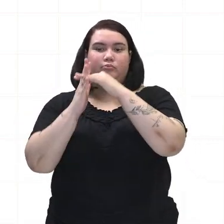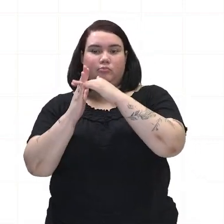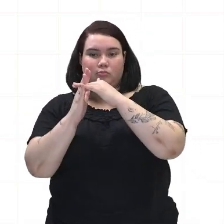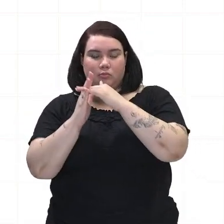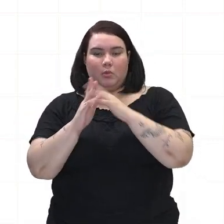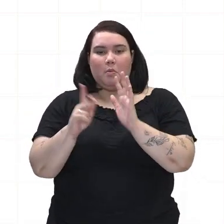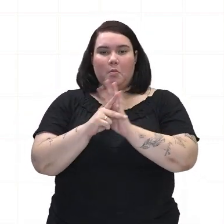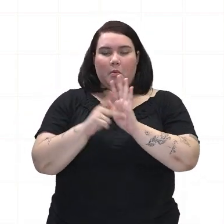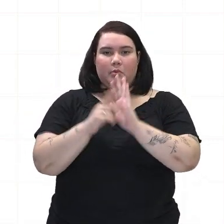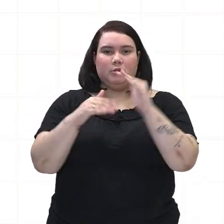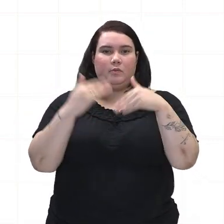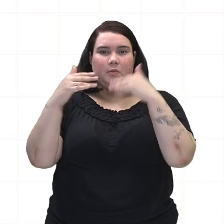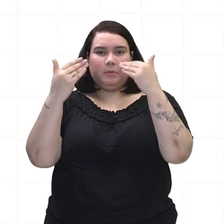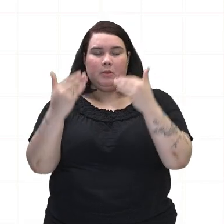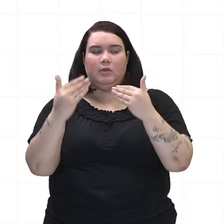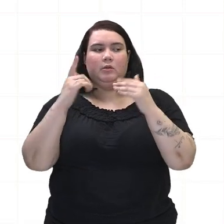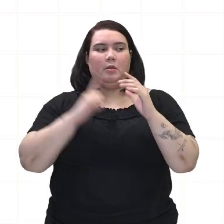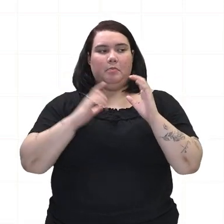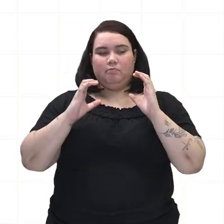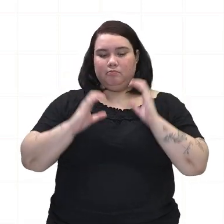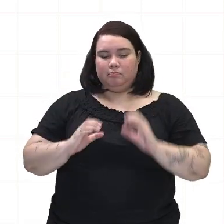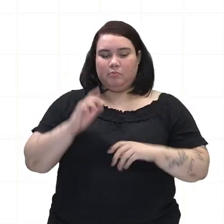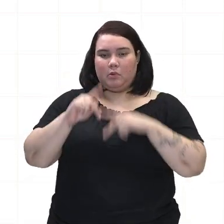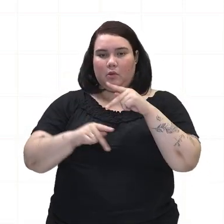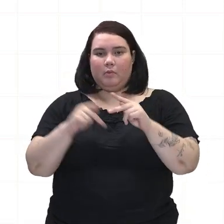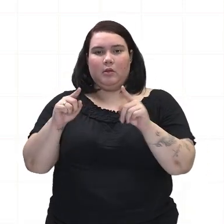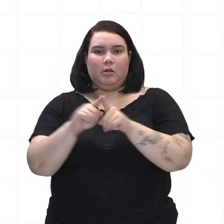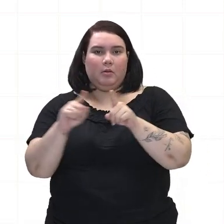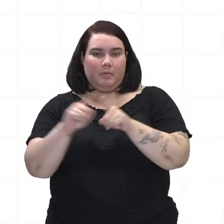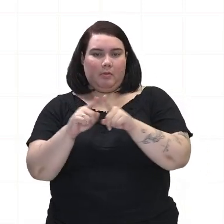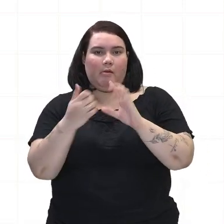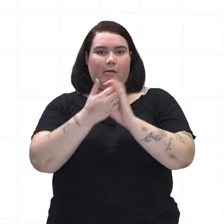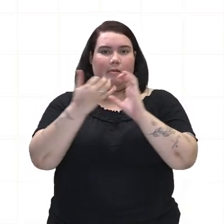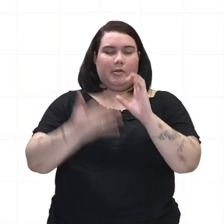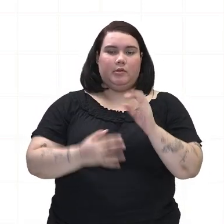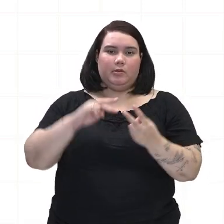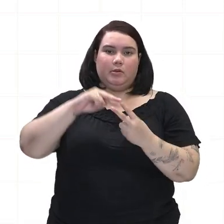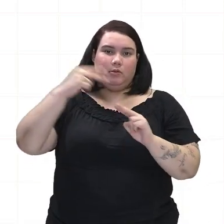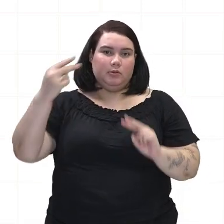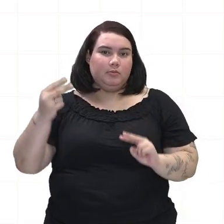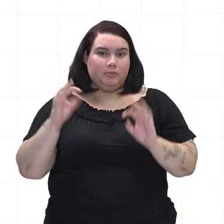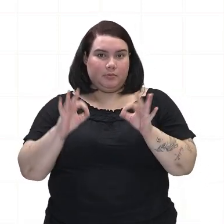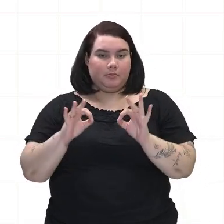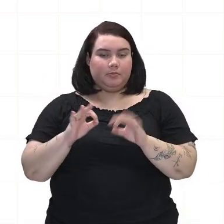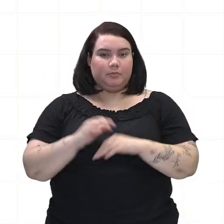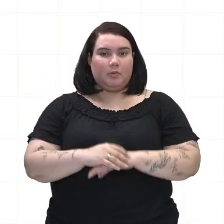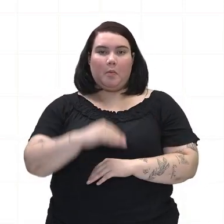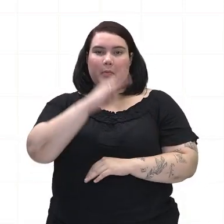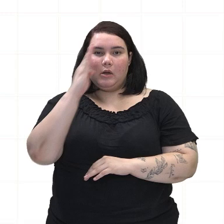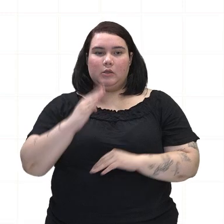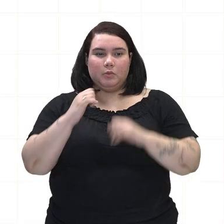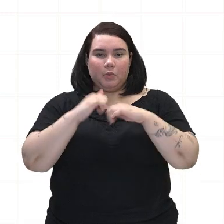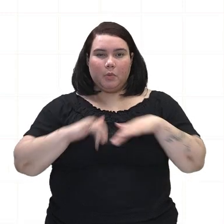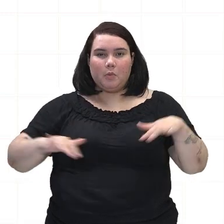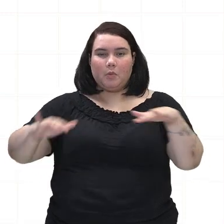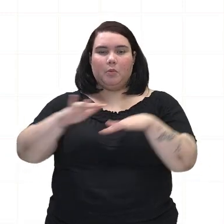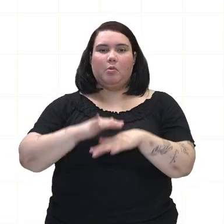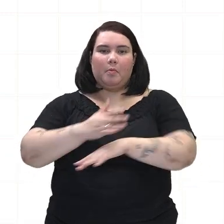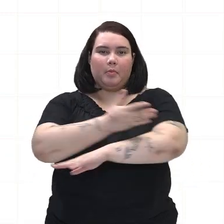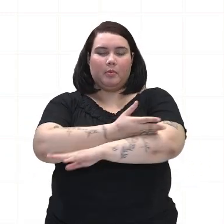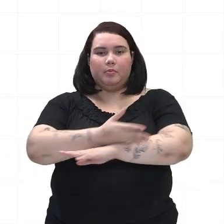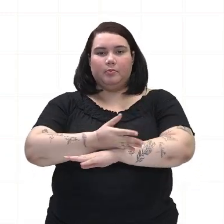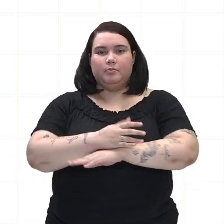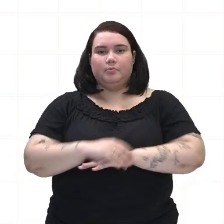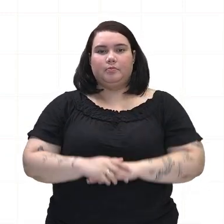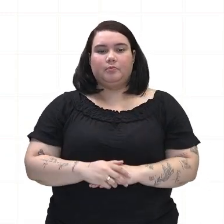de civilização e de características genéticas dominaria e o Brasil seria totalmente branco, ok? Vamos ver alguns